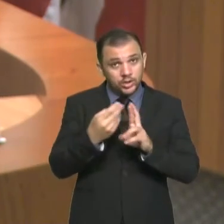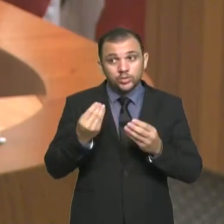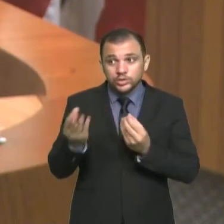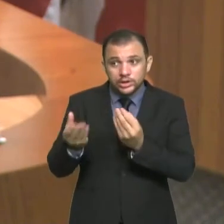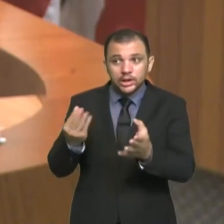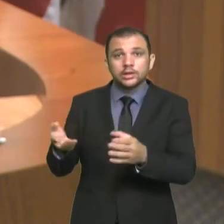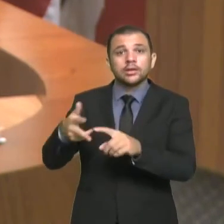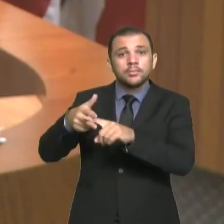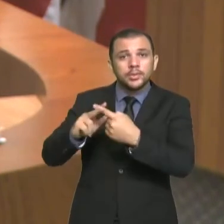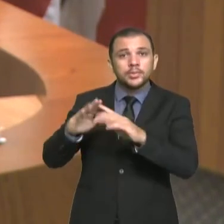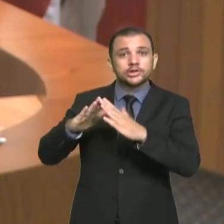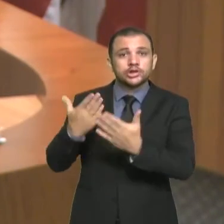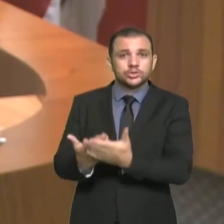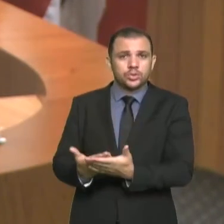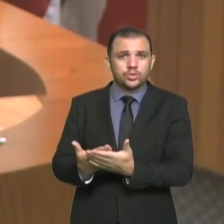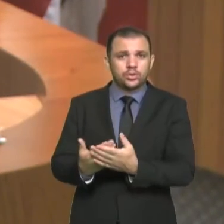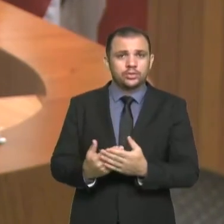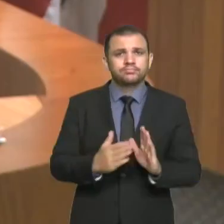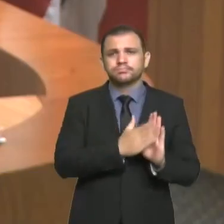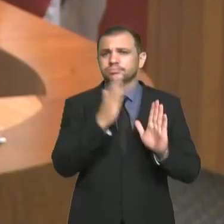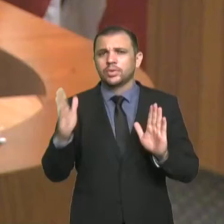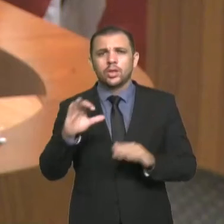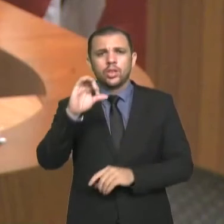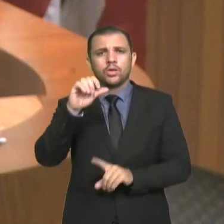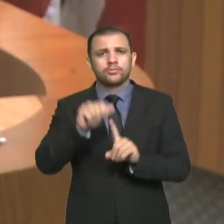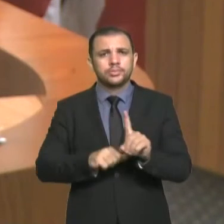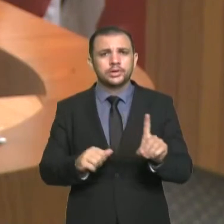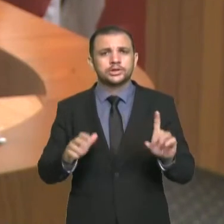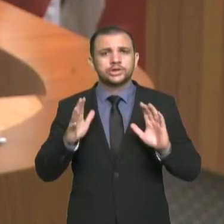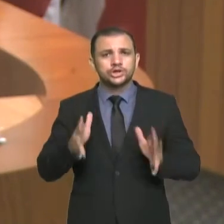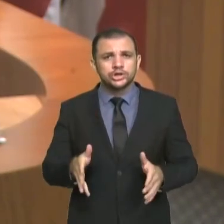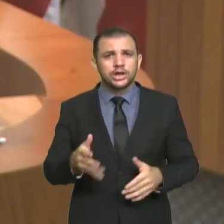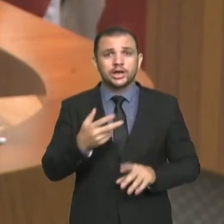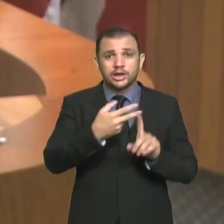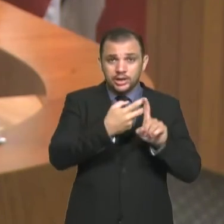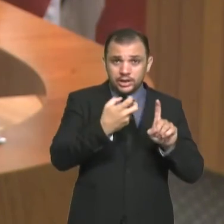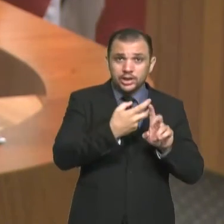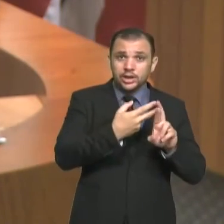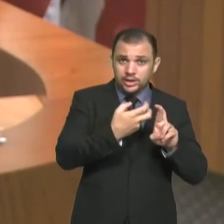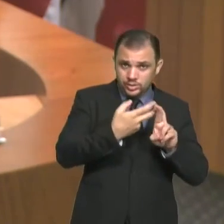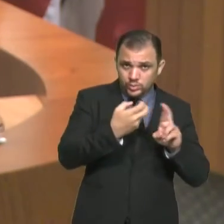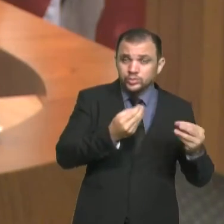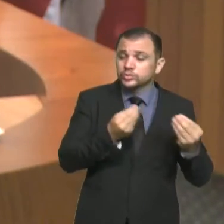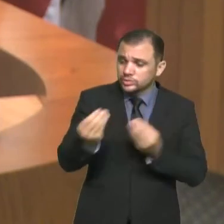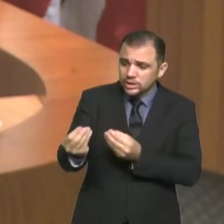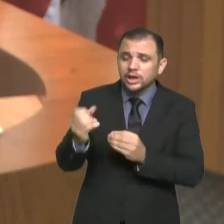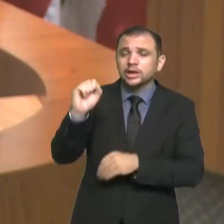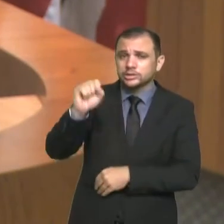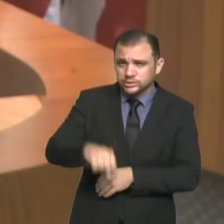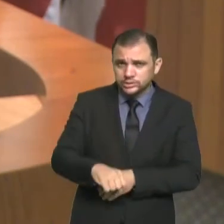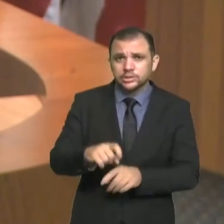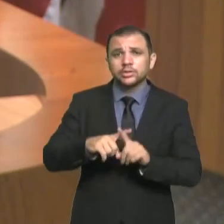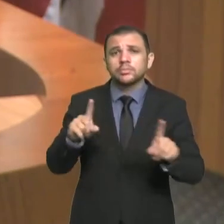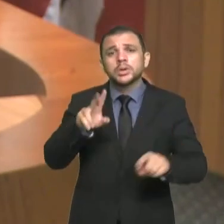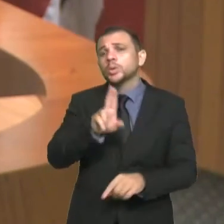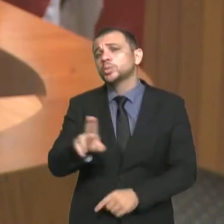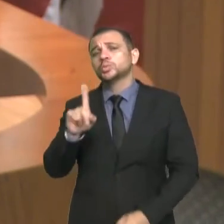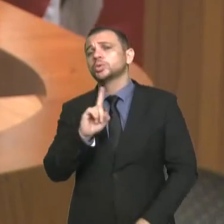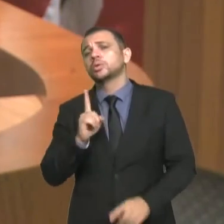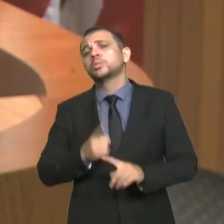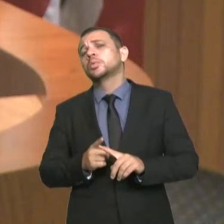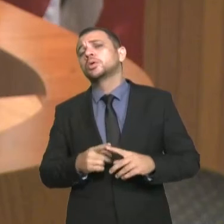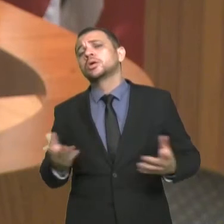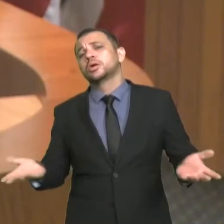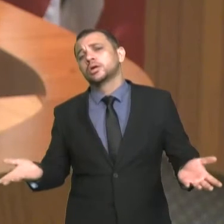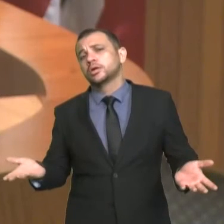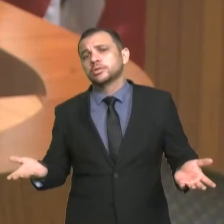escolas. Após 9 meses, o recurso chegou. Por que que esse recurso não foi utilizado? Para onde